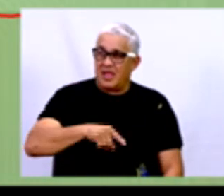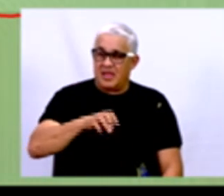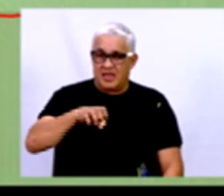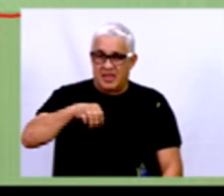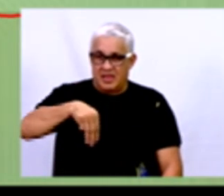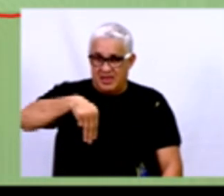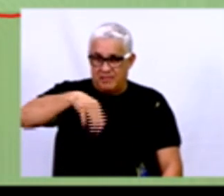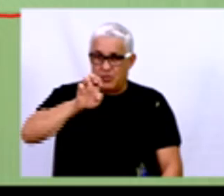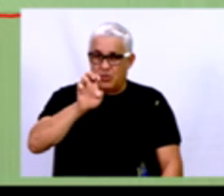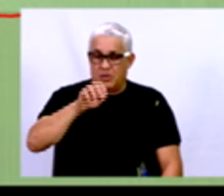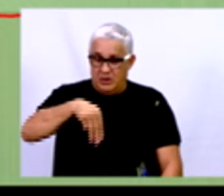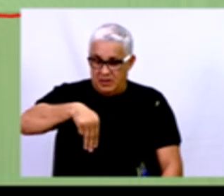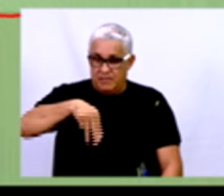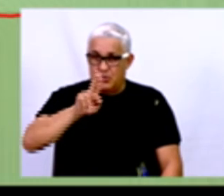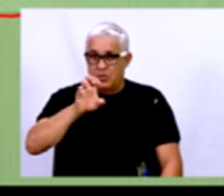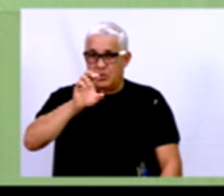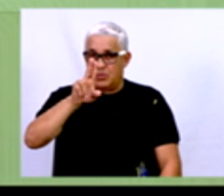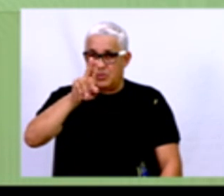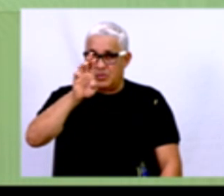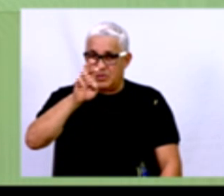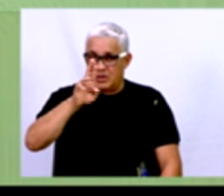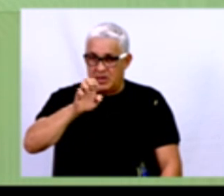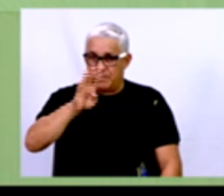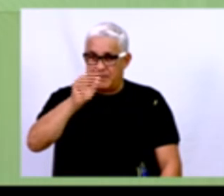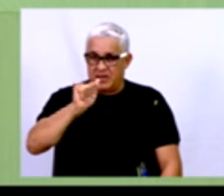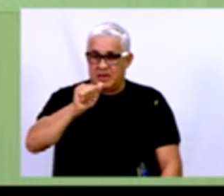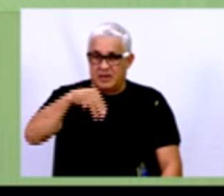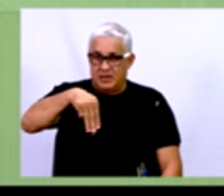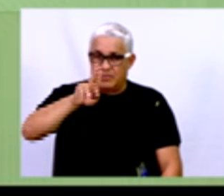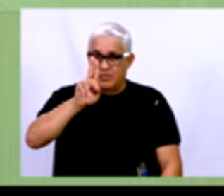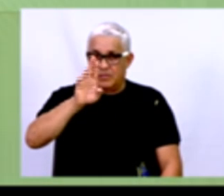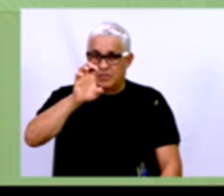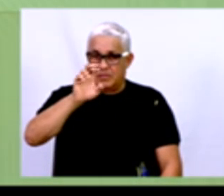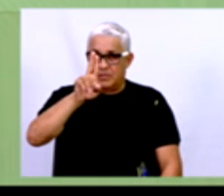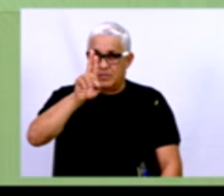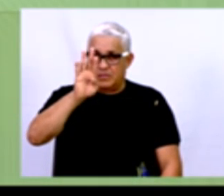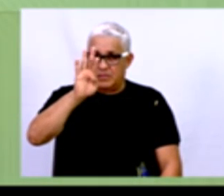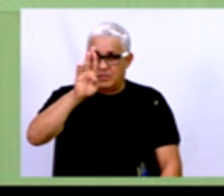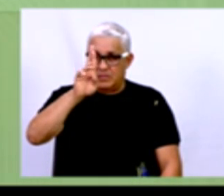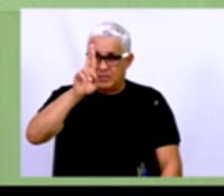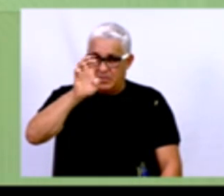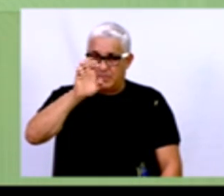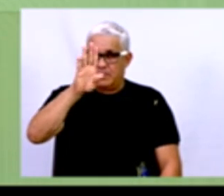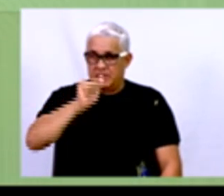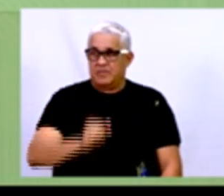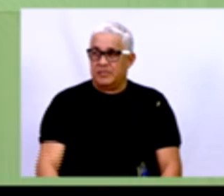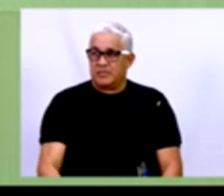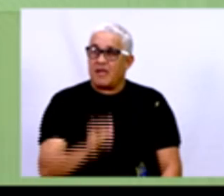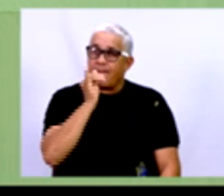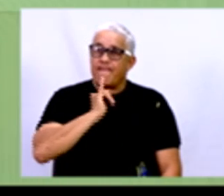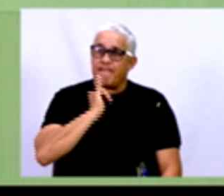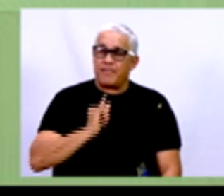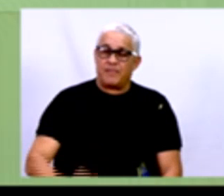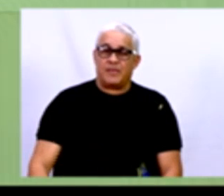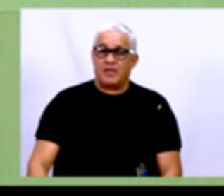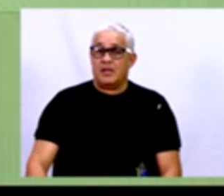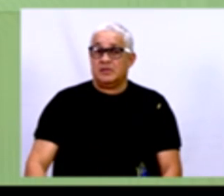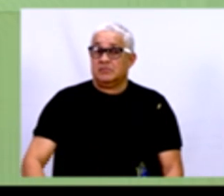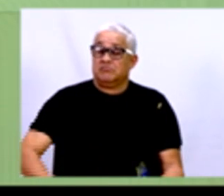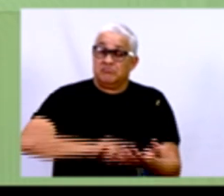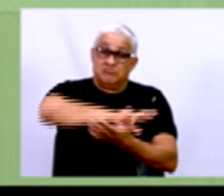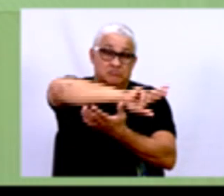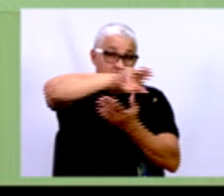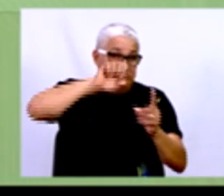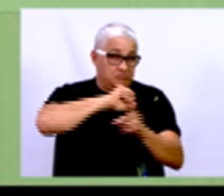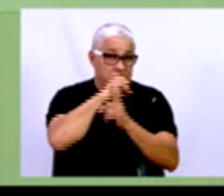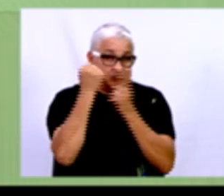A característica própria da região, né, nordestina, né? Agora vamos ver um exemplo de variação sociocultural,